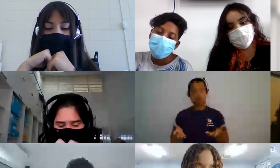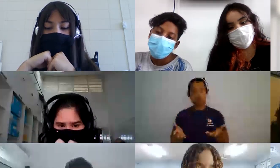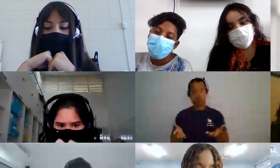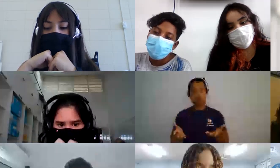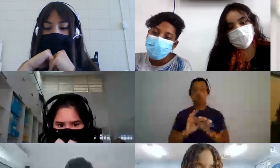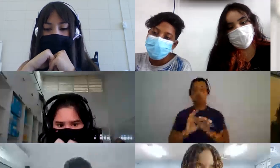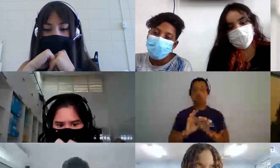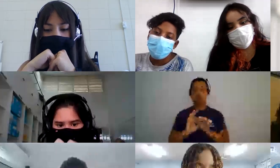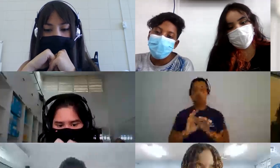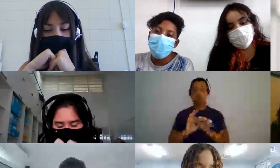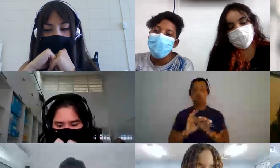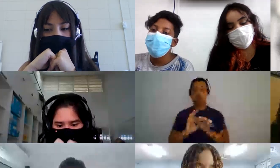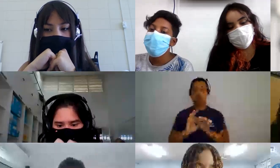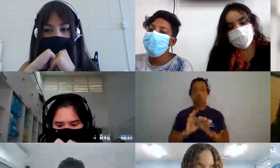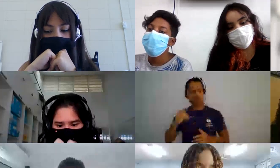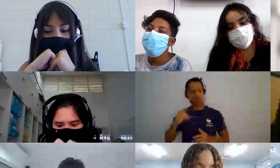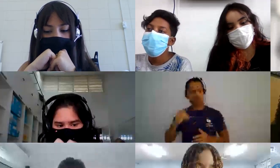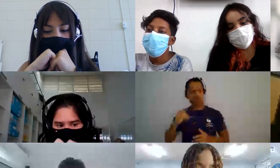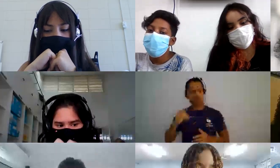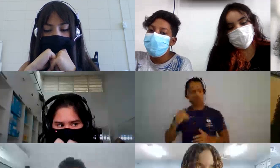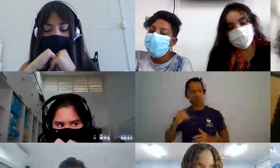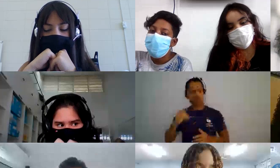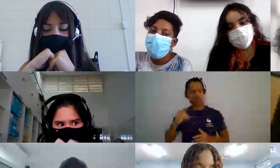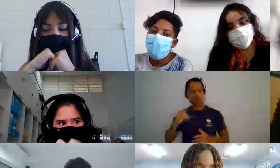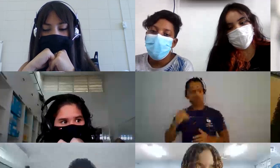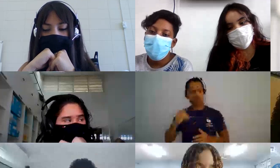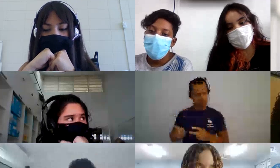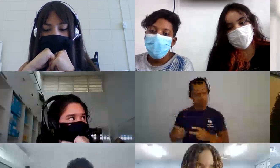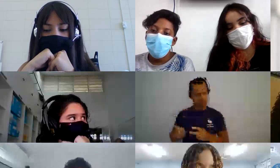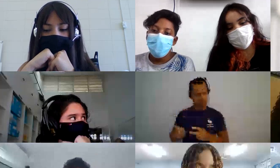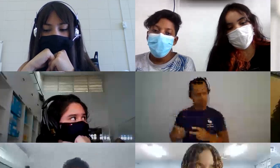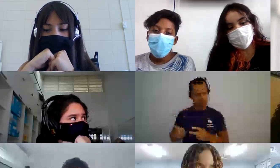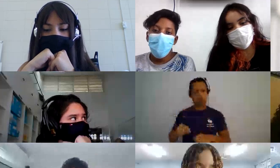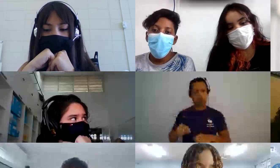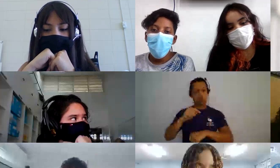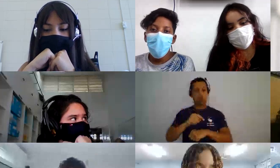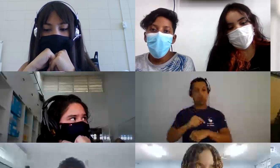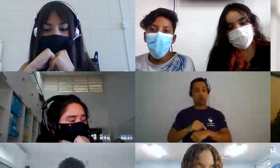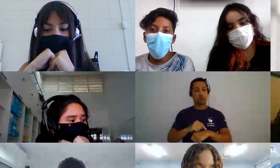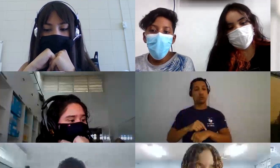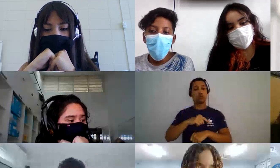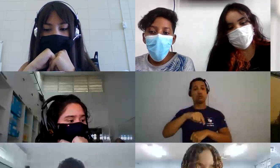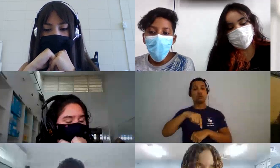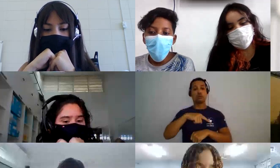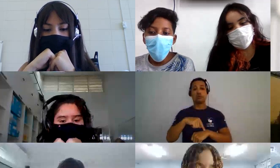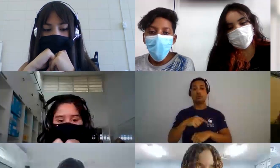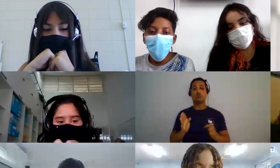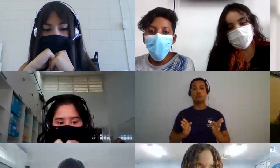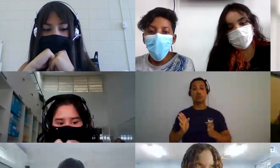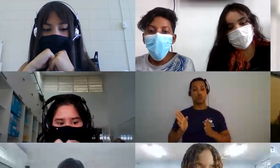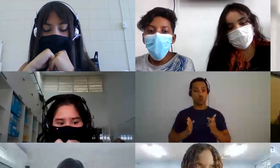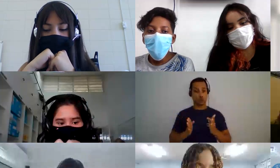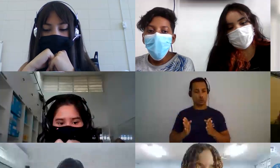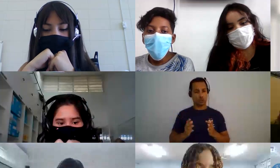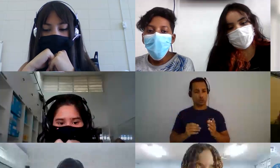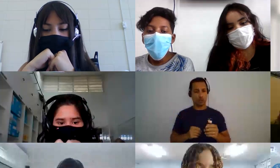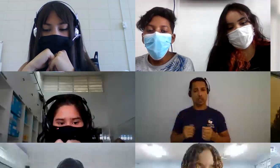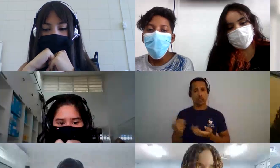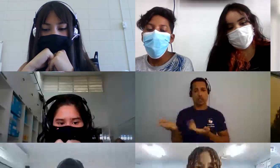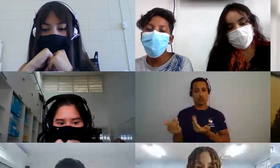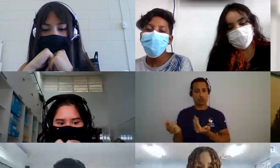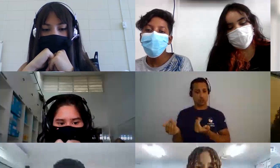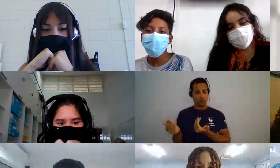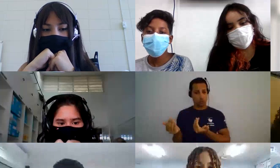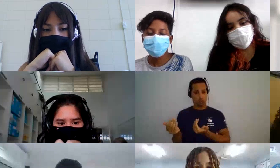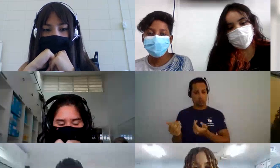outra coisa. Não sei se vocês percebem, o relógio de um adolescente é um relógio maluco. É um